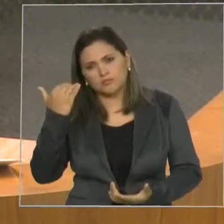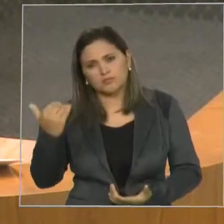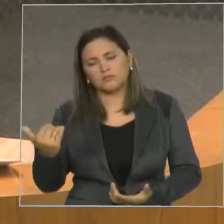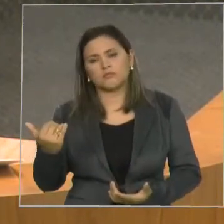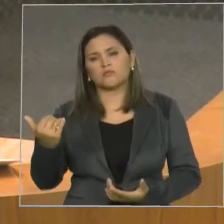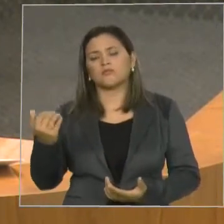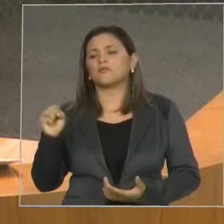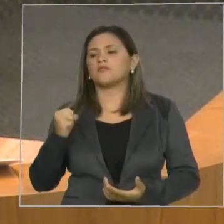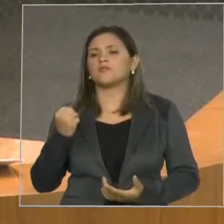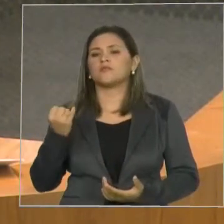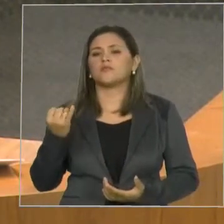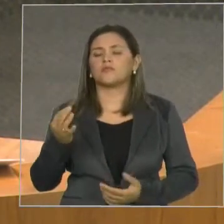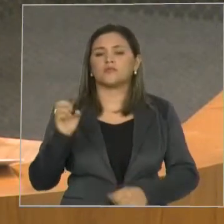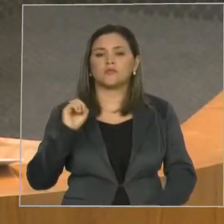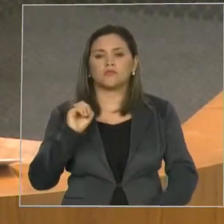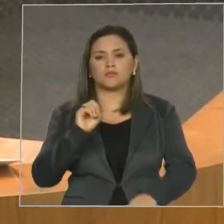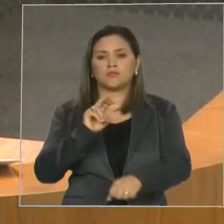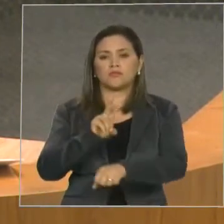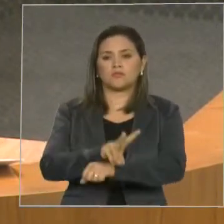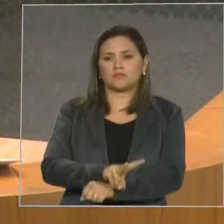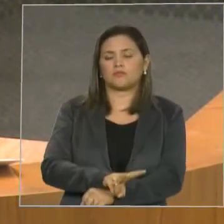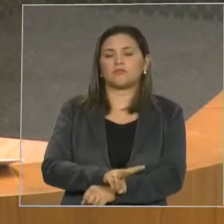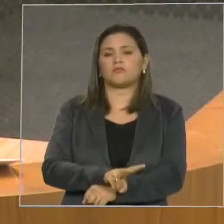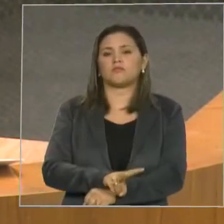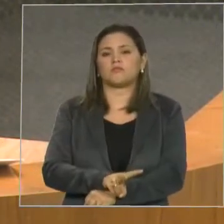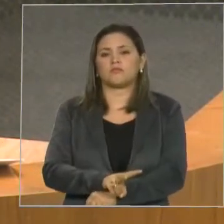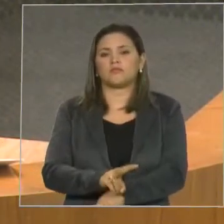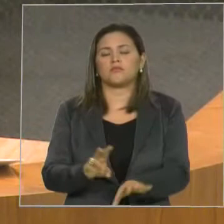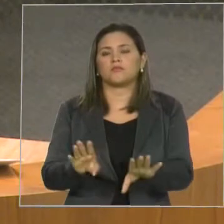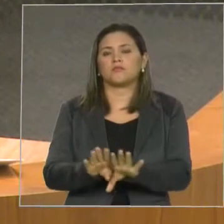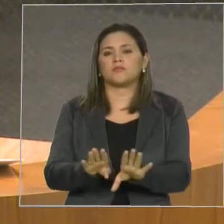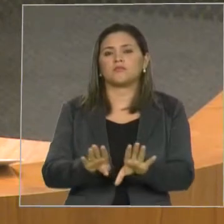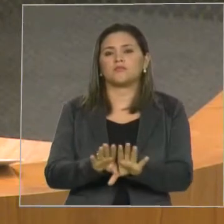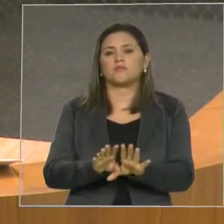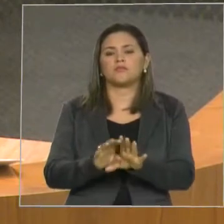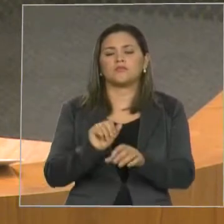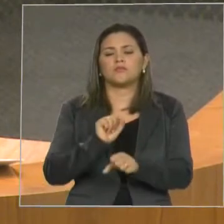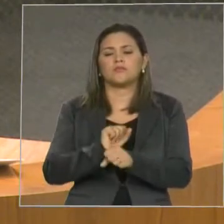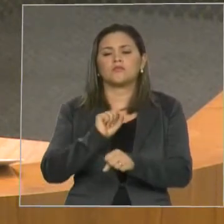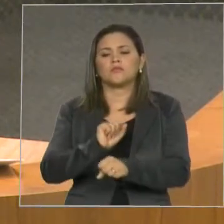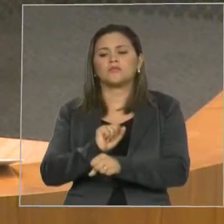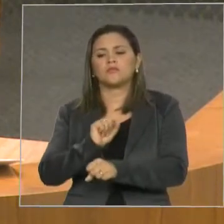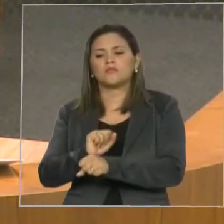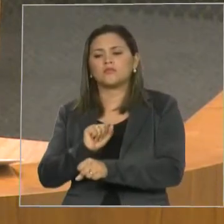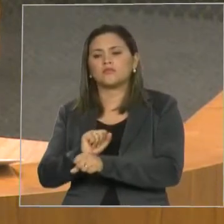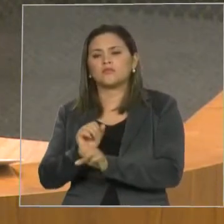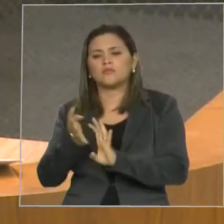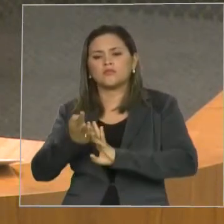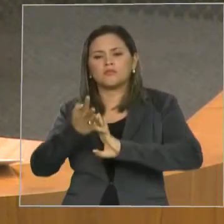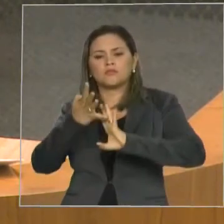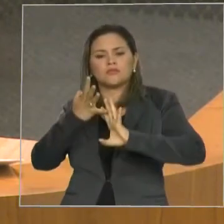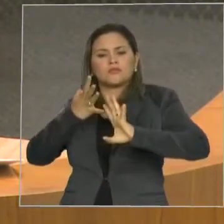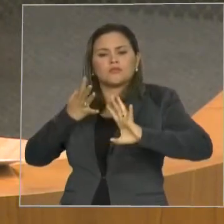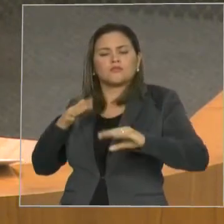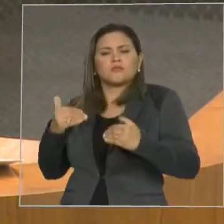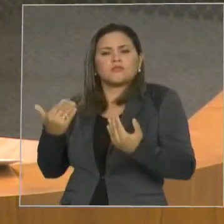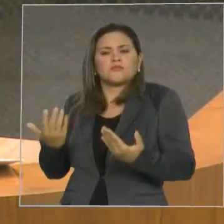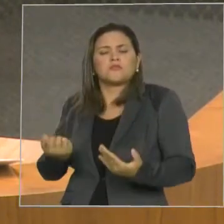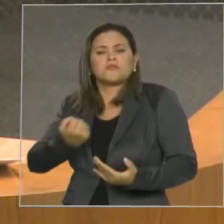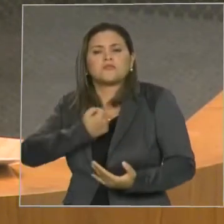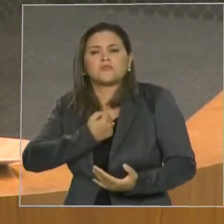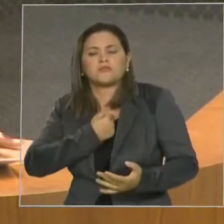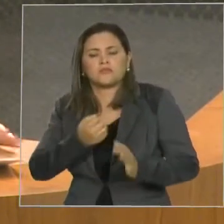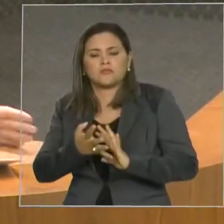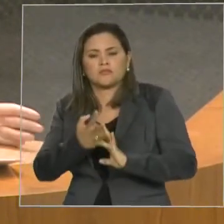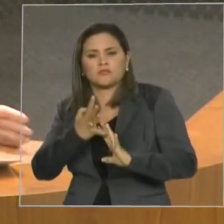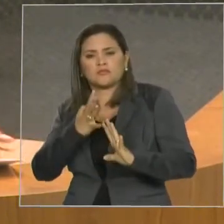vaga ou sequer da posição que ocupa na ordem de classificação,